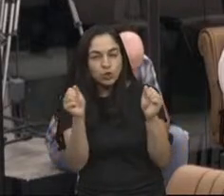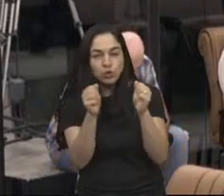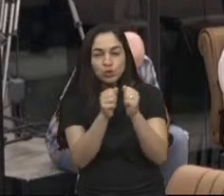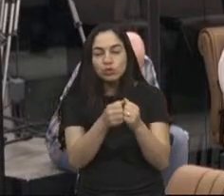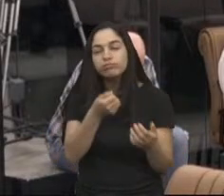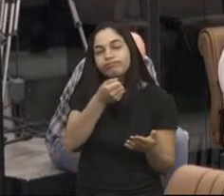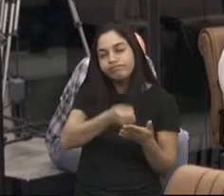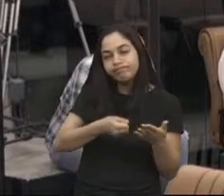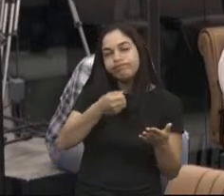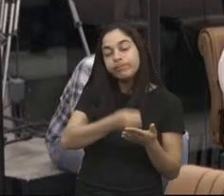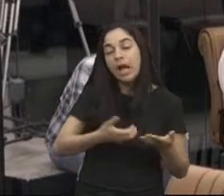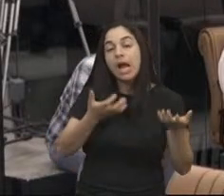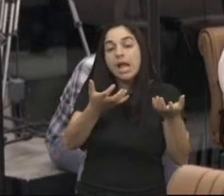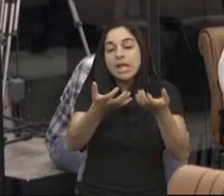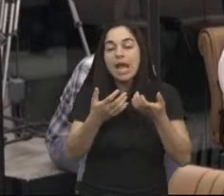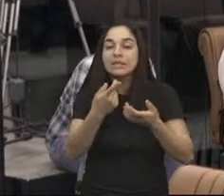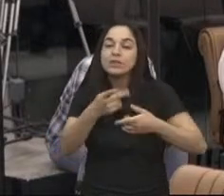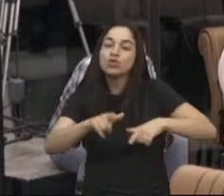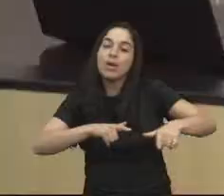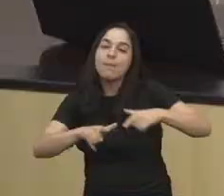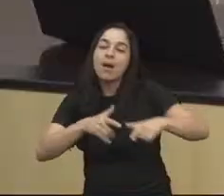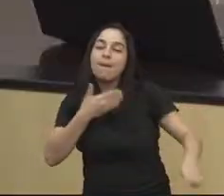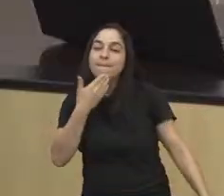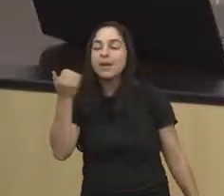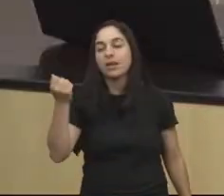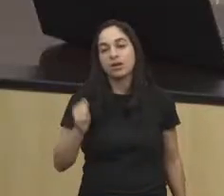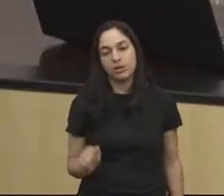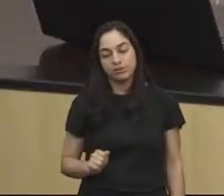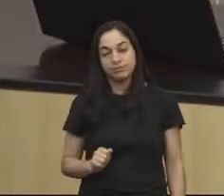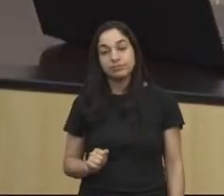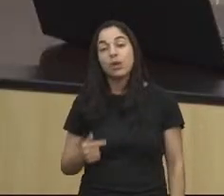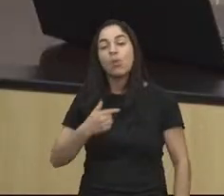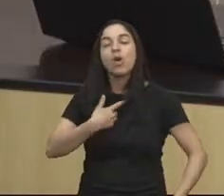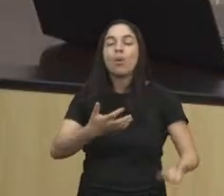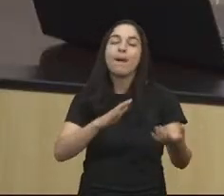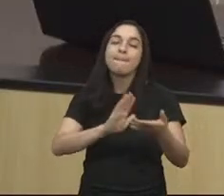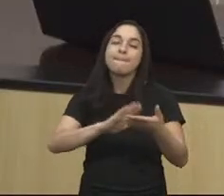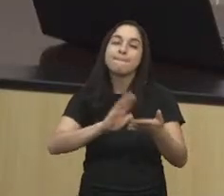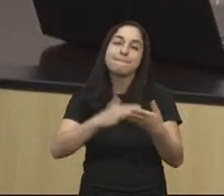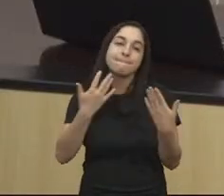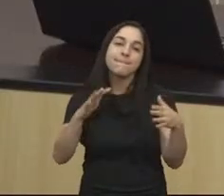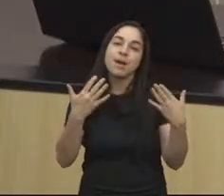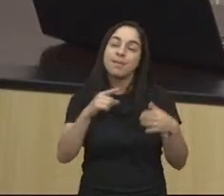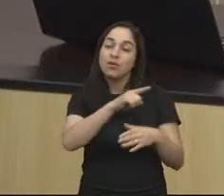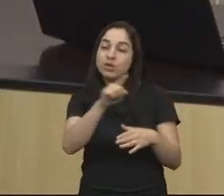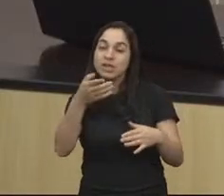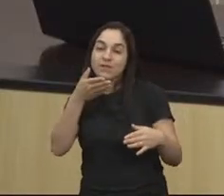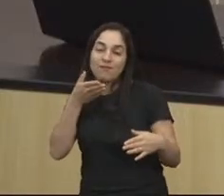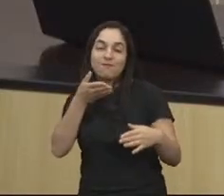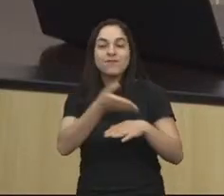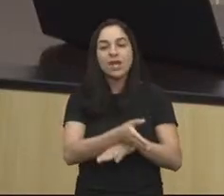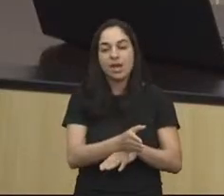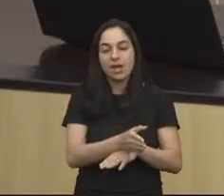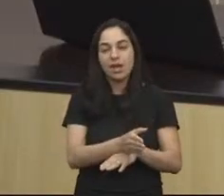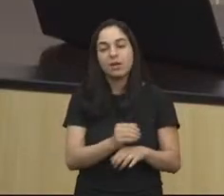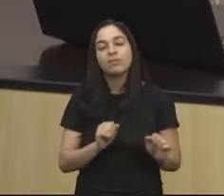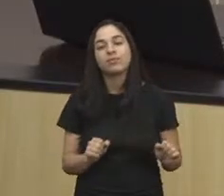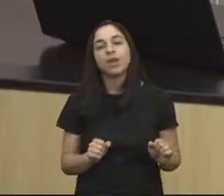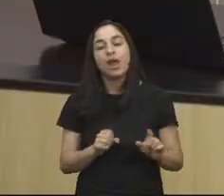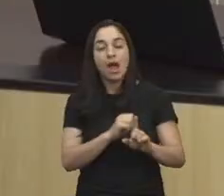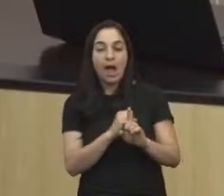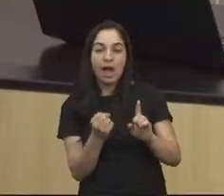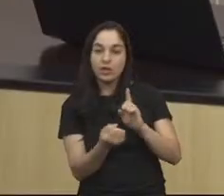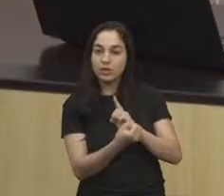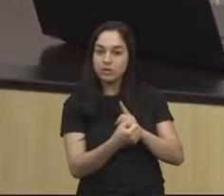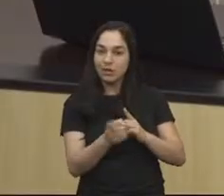querem melhorias para o trabalho de vocês. Então quero aqui parabenizar vocês pela participação. A sociedade geralmente não